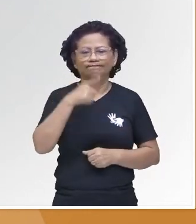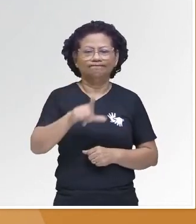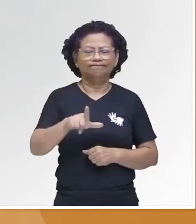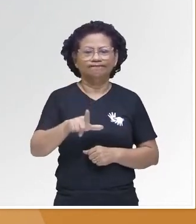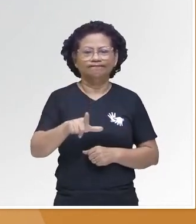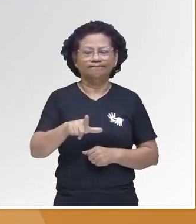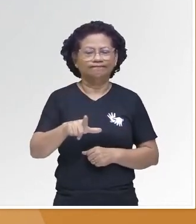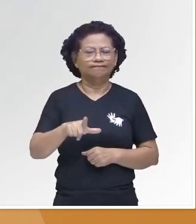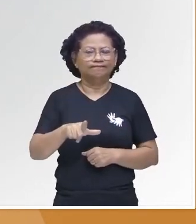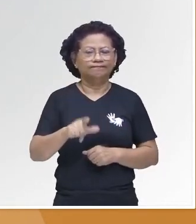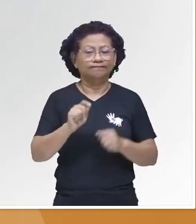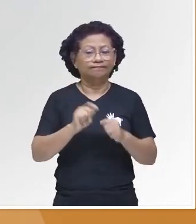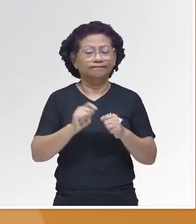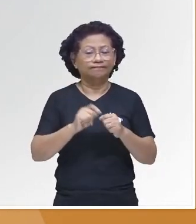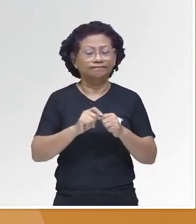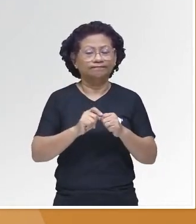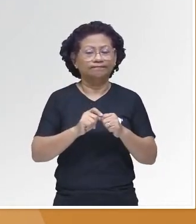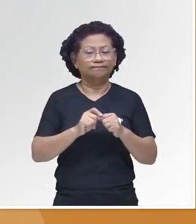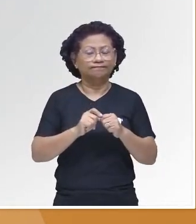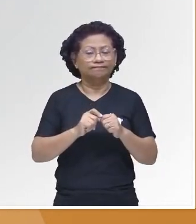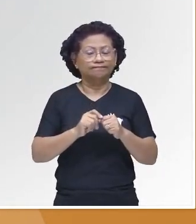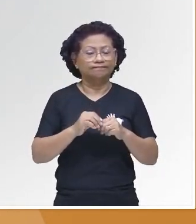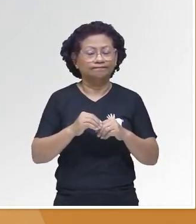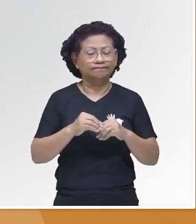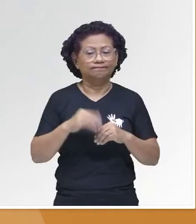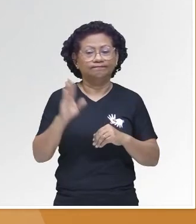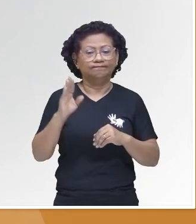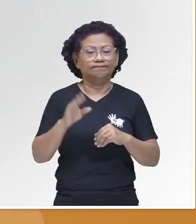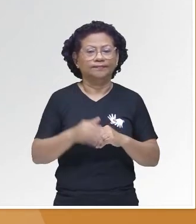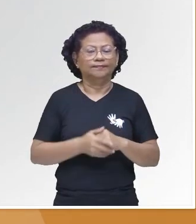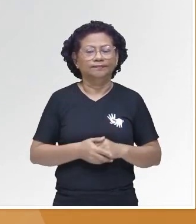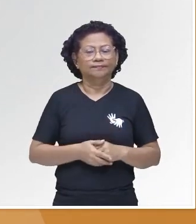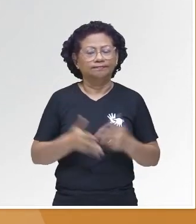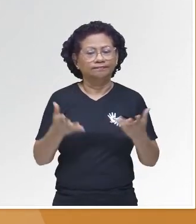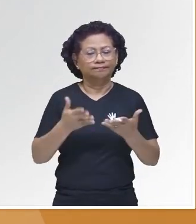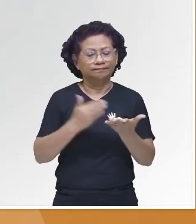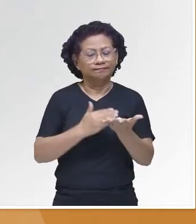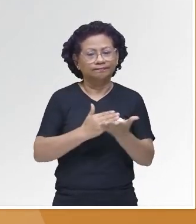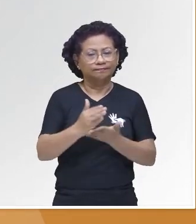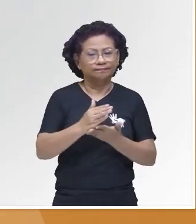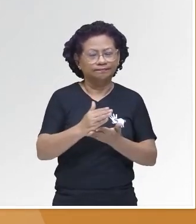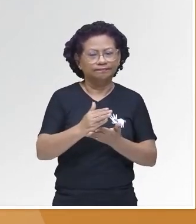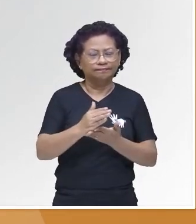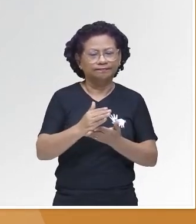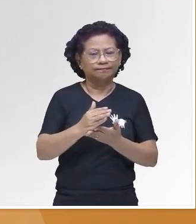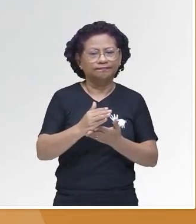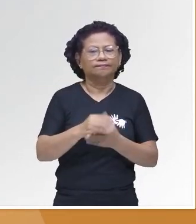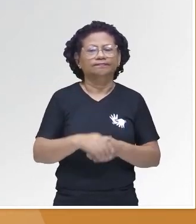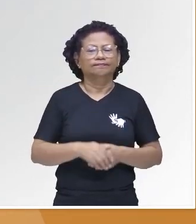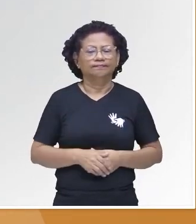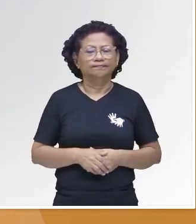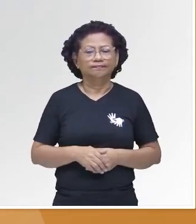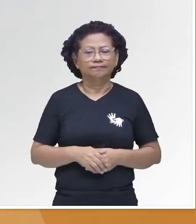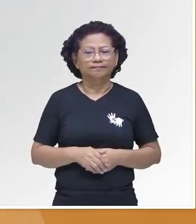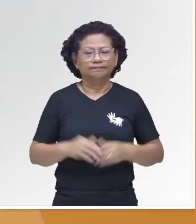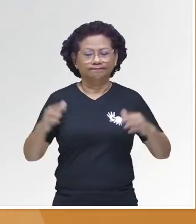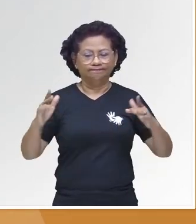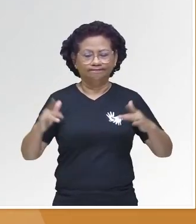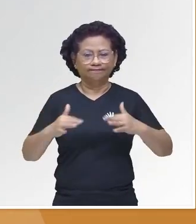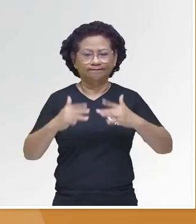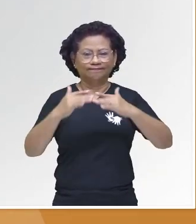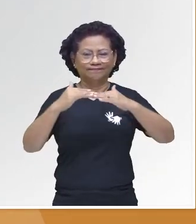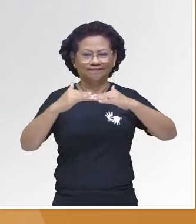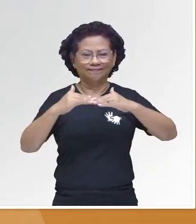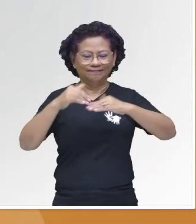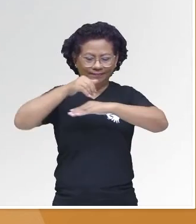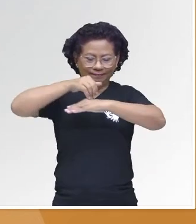grande quantidade. Então, a gente vai começar falando da energia hidrelétrica, ok? A energia hidrelétrica, ela